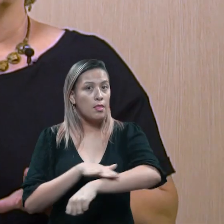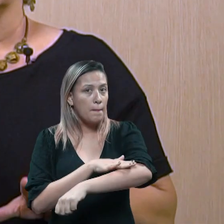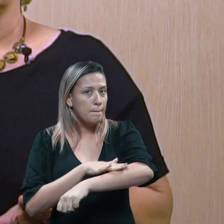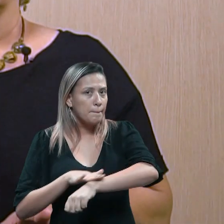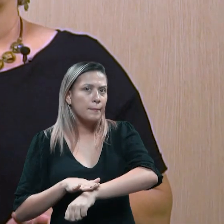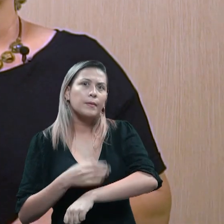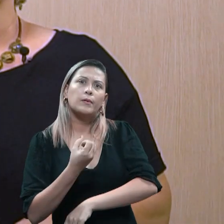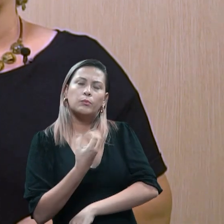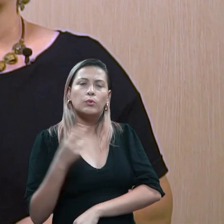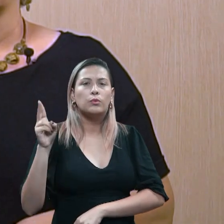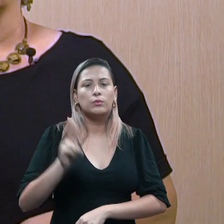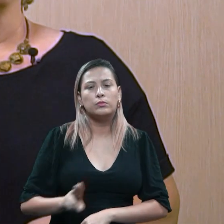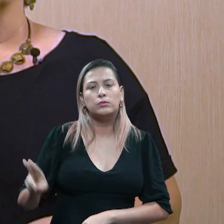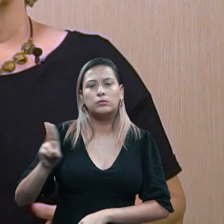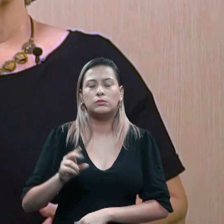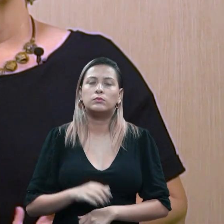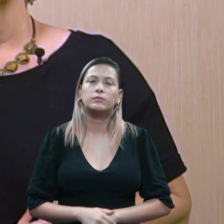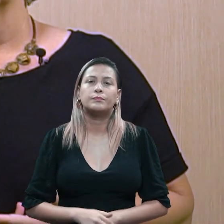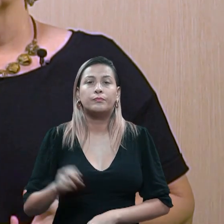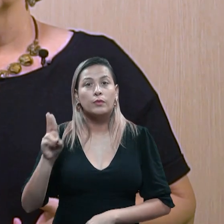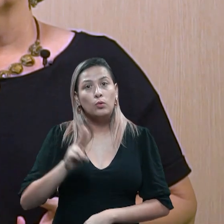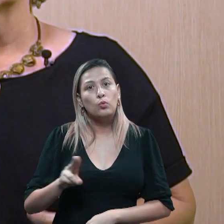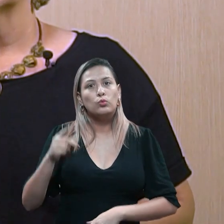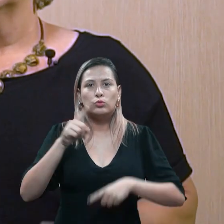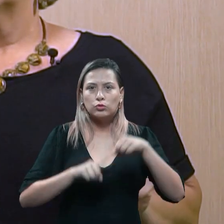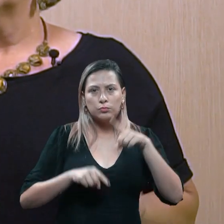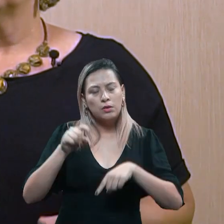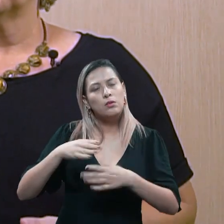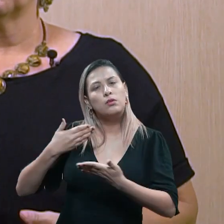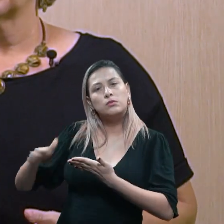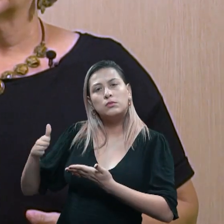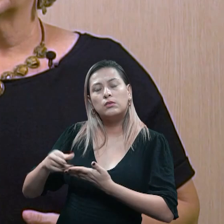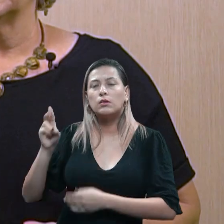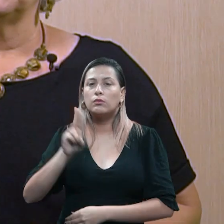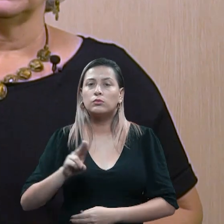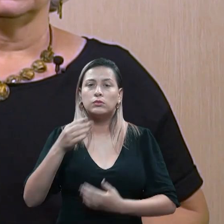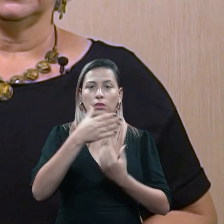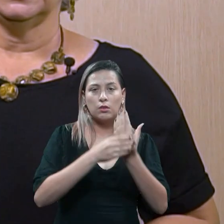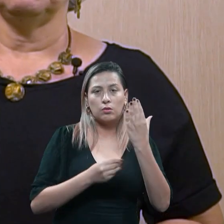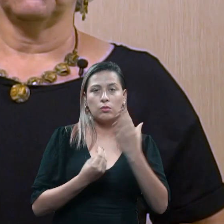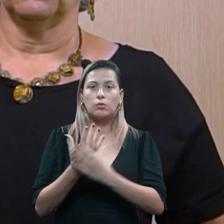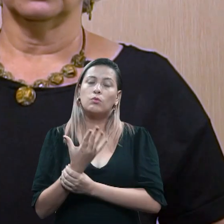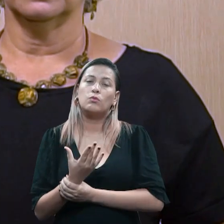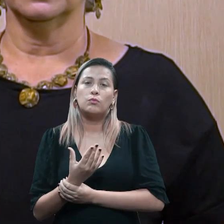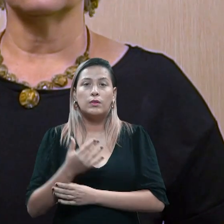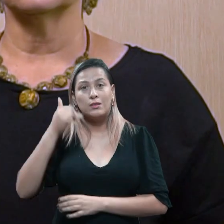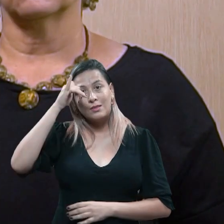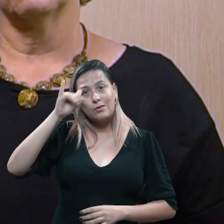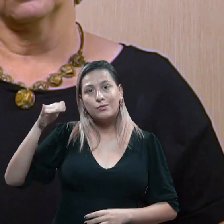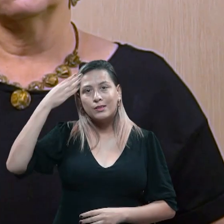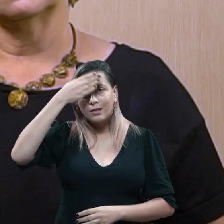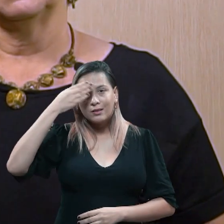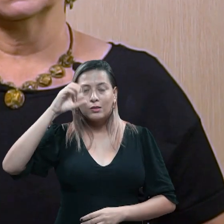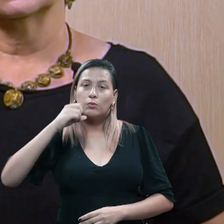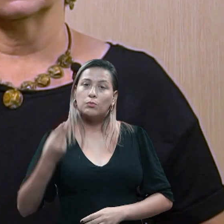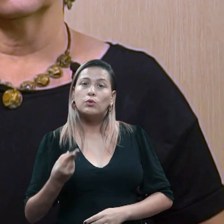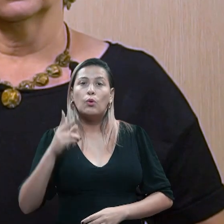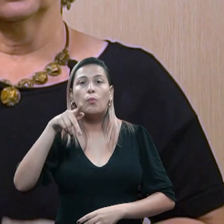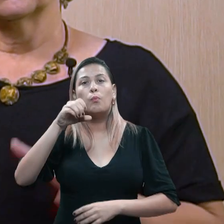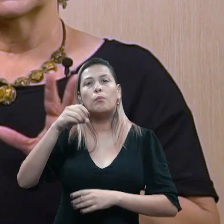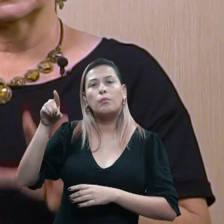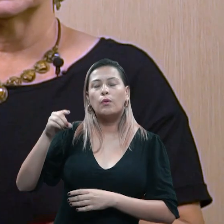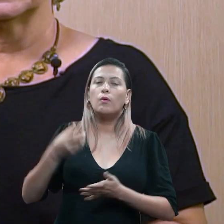uso de material descartável, uso de luvas, não colocar creme e nem pó antes ou após a